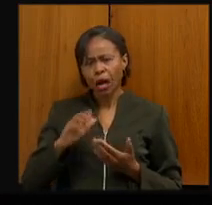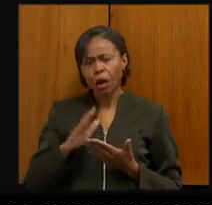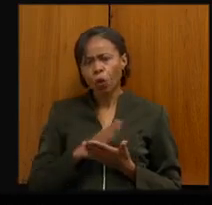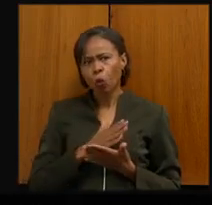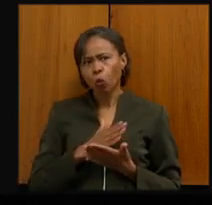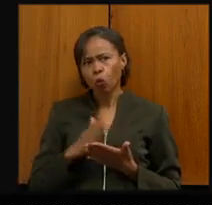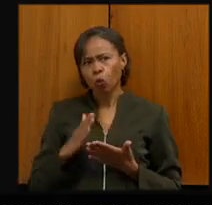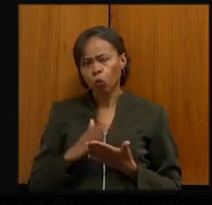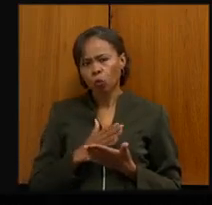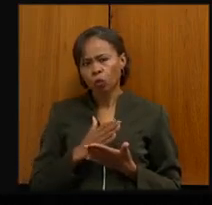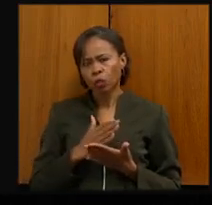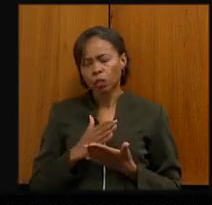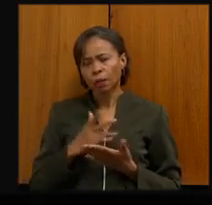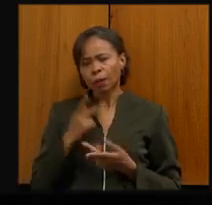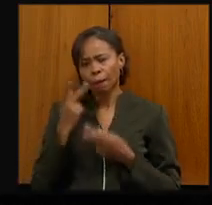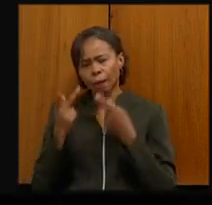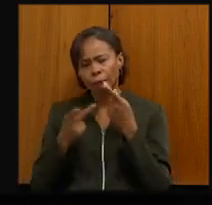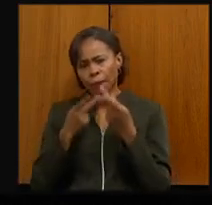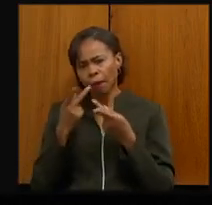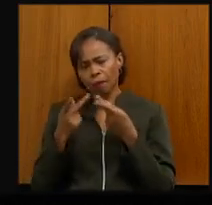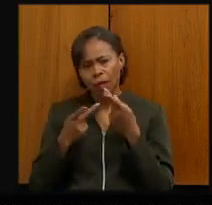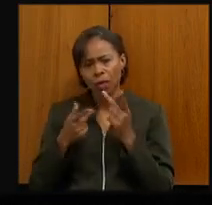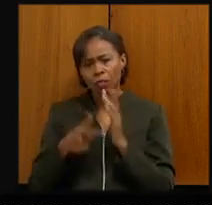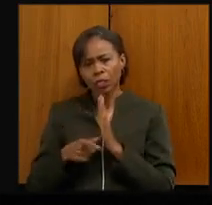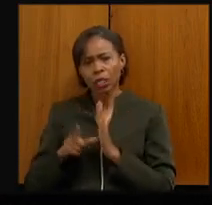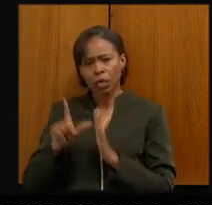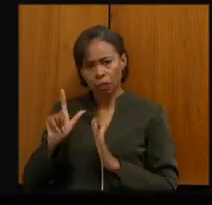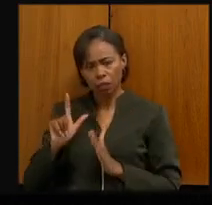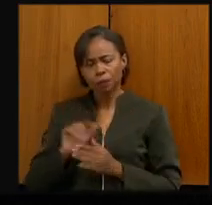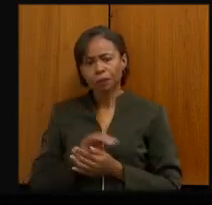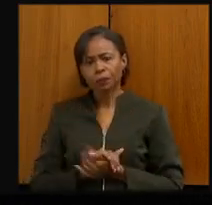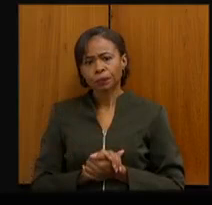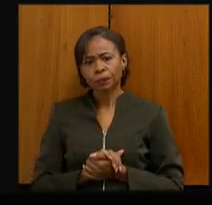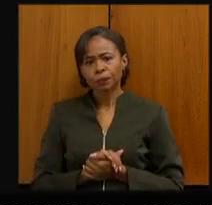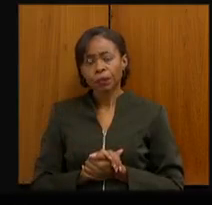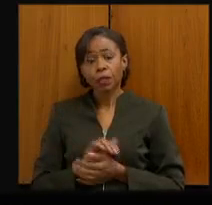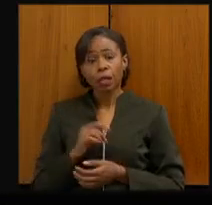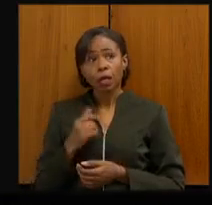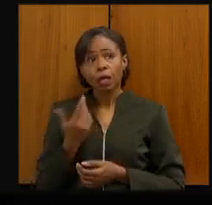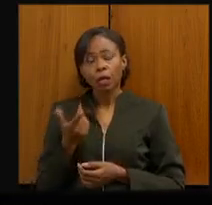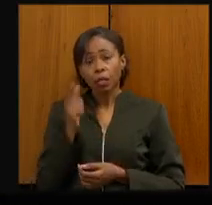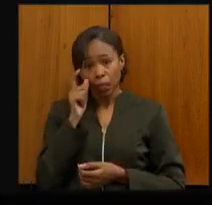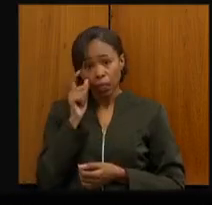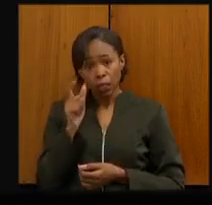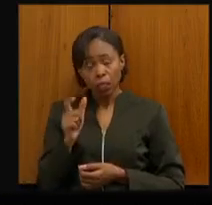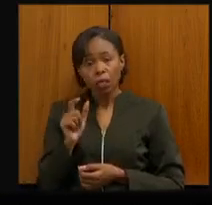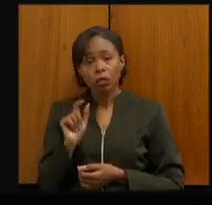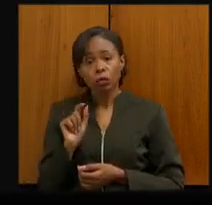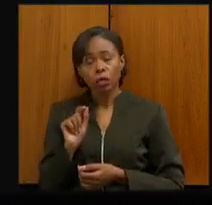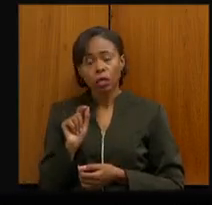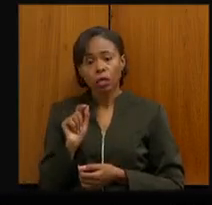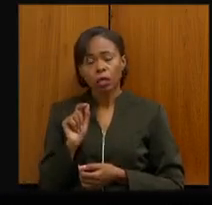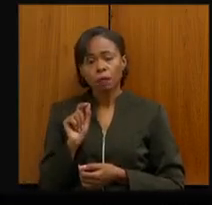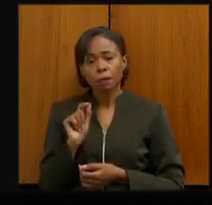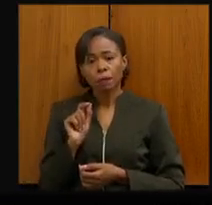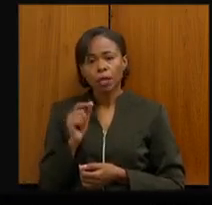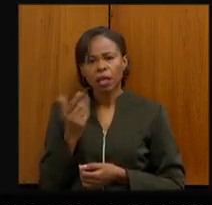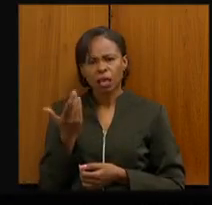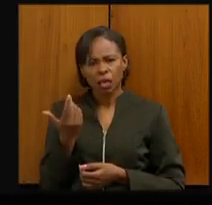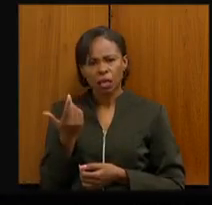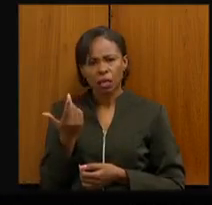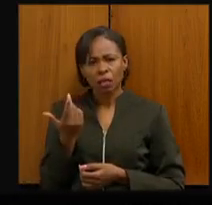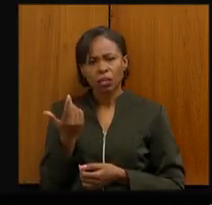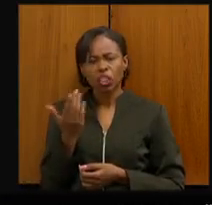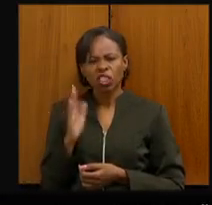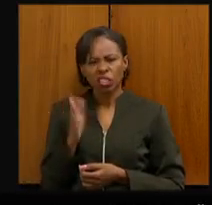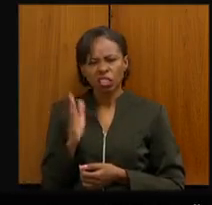relatos que a gente tem aqui né Deus momento e uma coisa interessante né porque é assim já